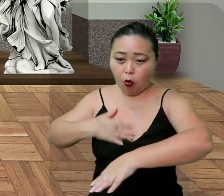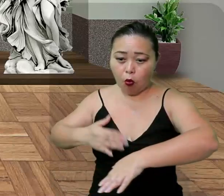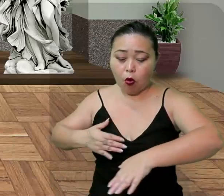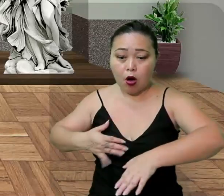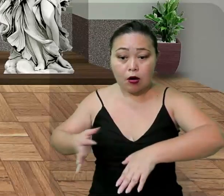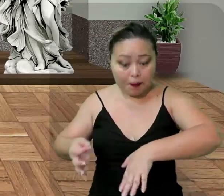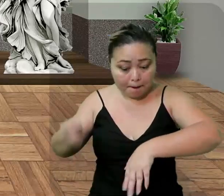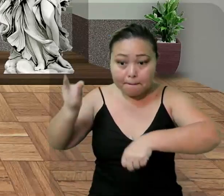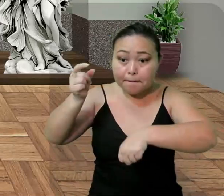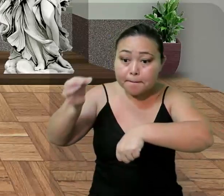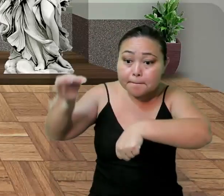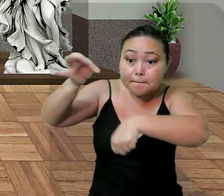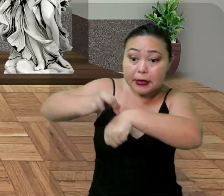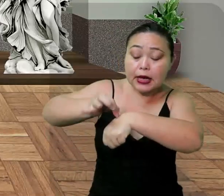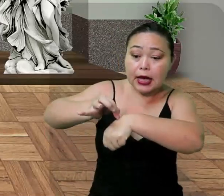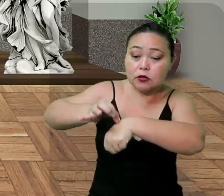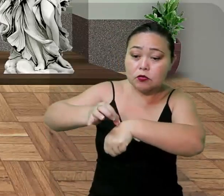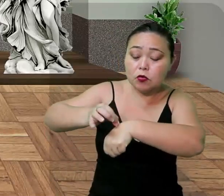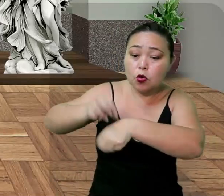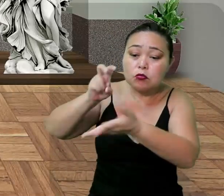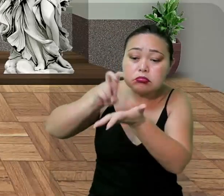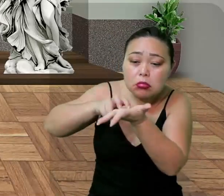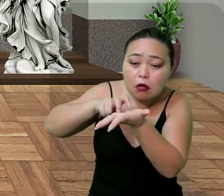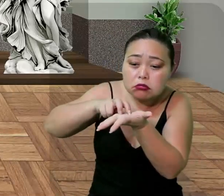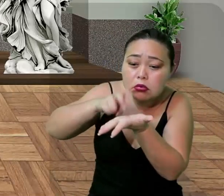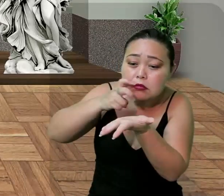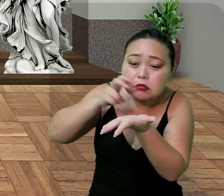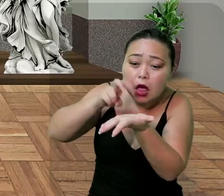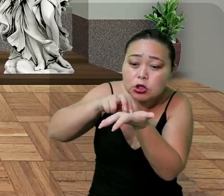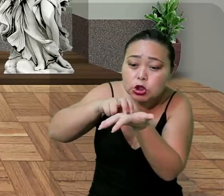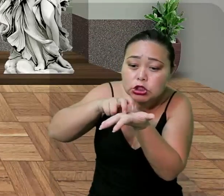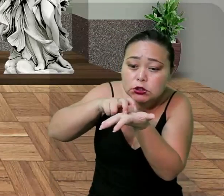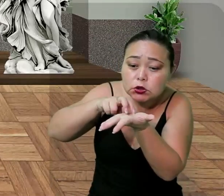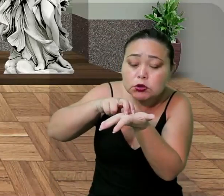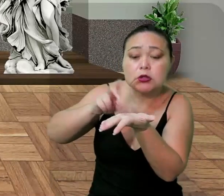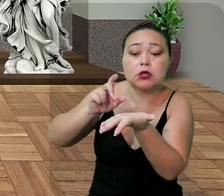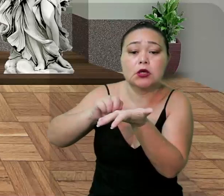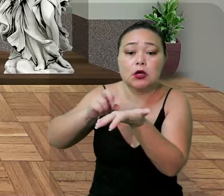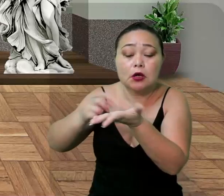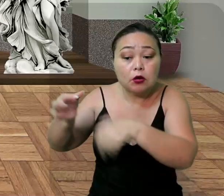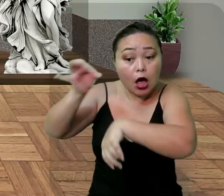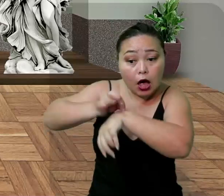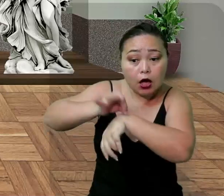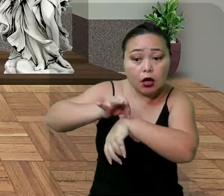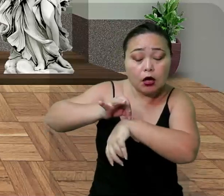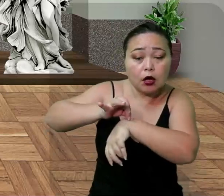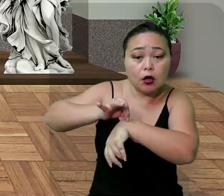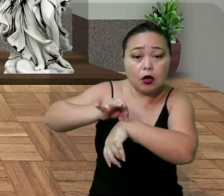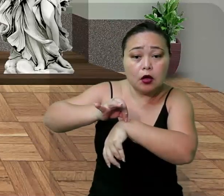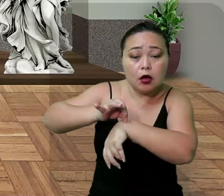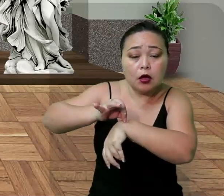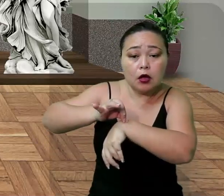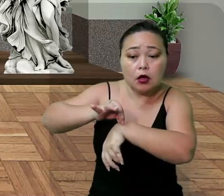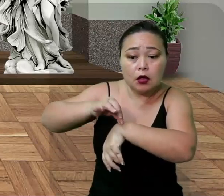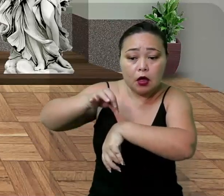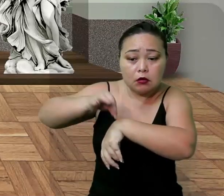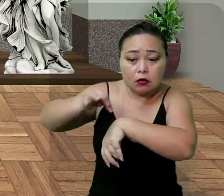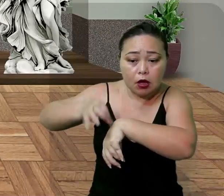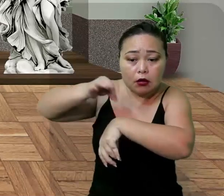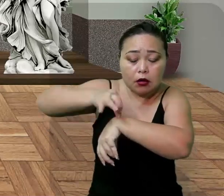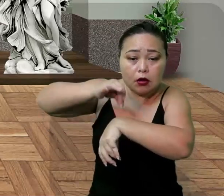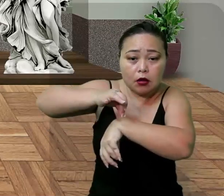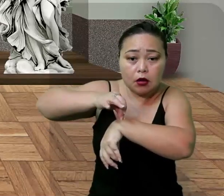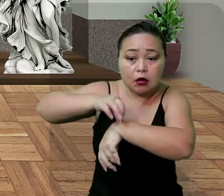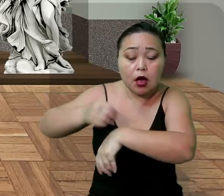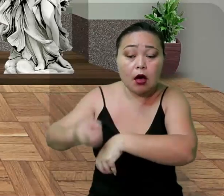Era picado, então, pela pulga, que veio dos roedores, no caso dos ratos, e a